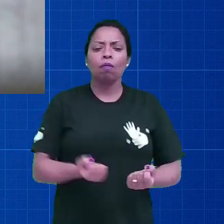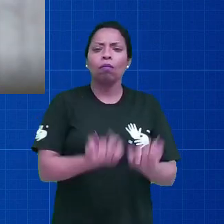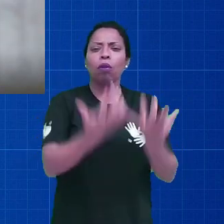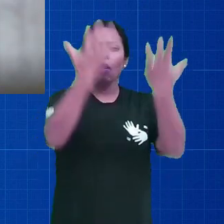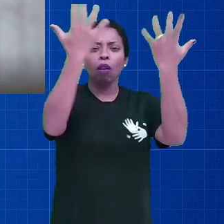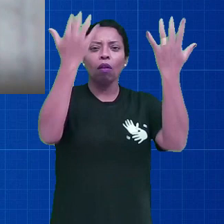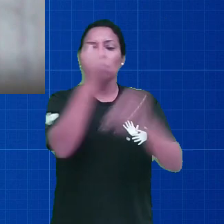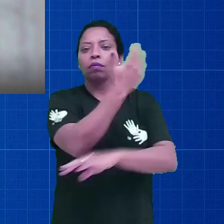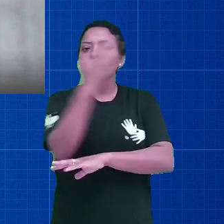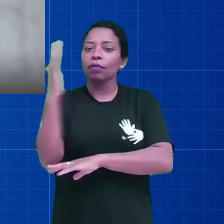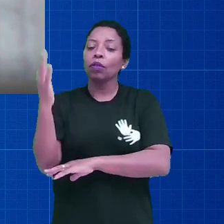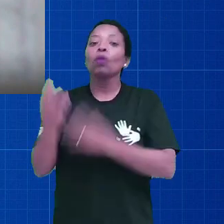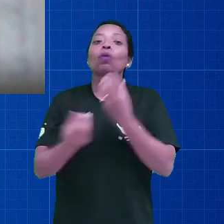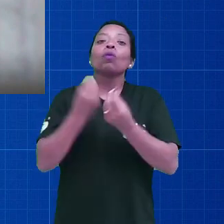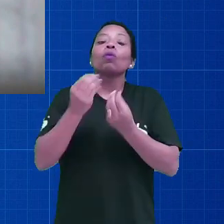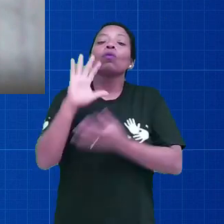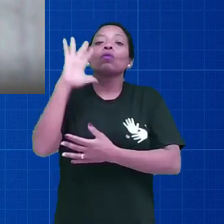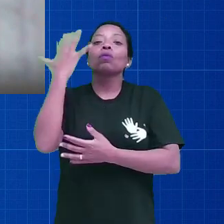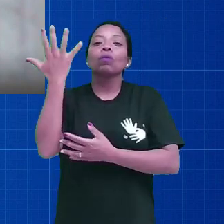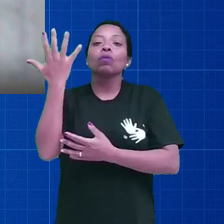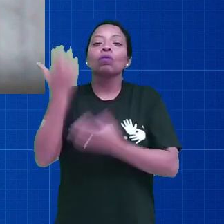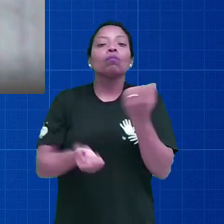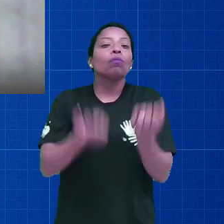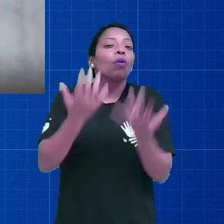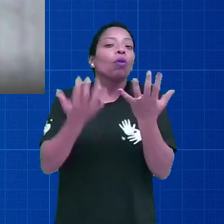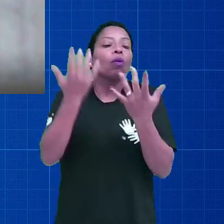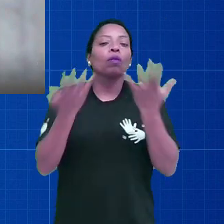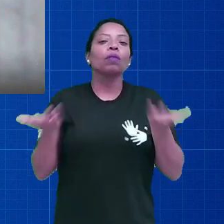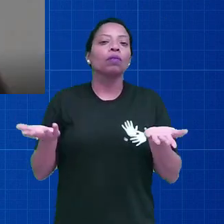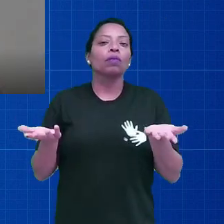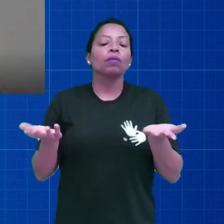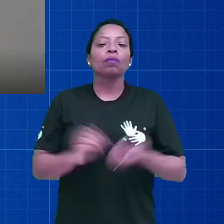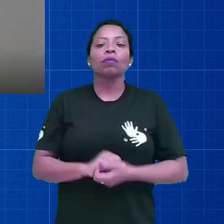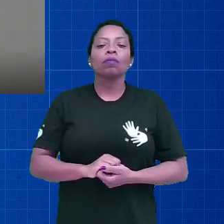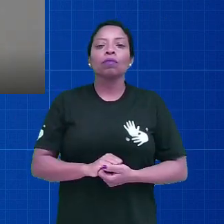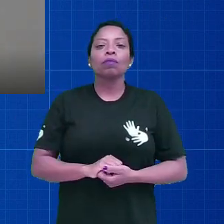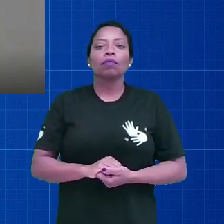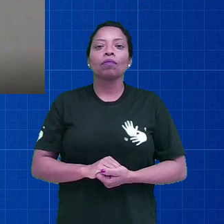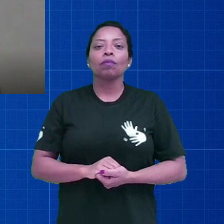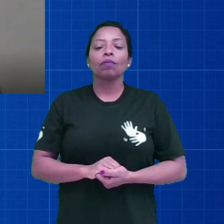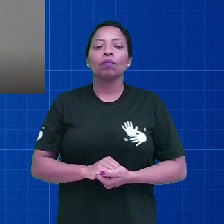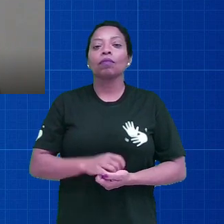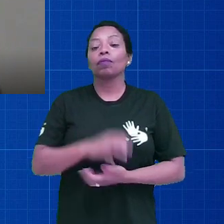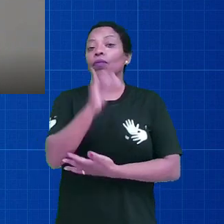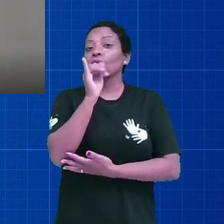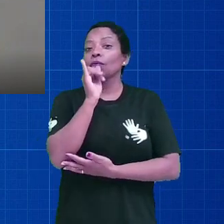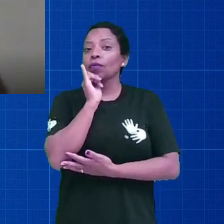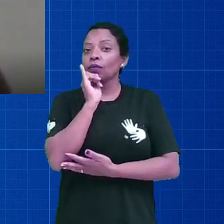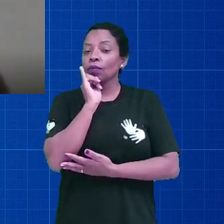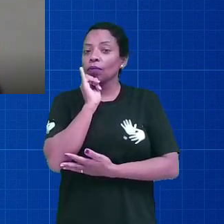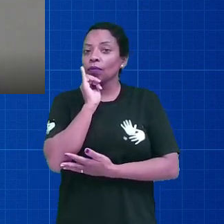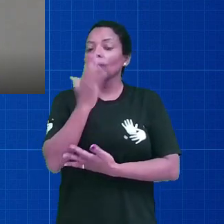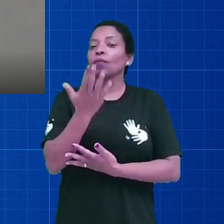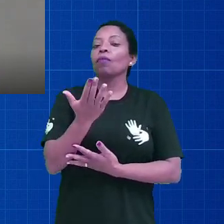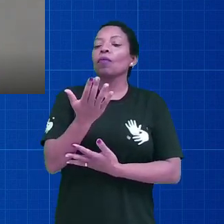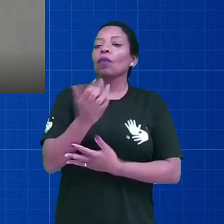gira em torno desses incêndios? Vamos lá. Então, assim, o Parque Cachoeira, né, é